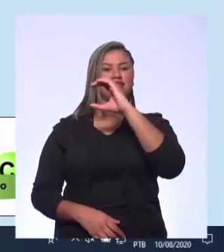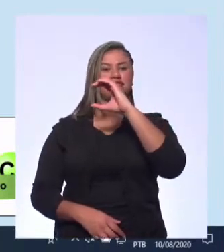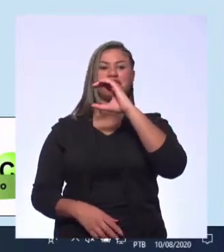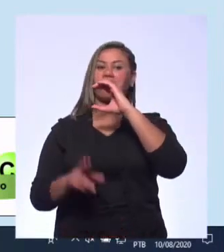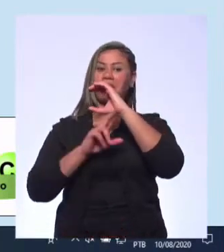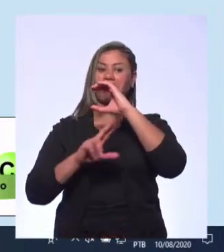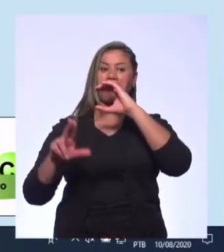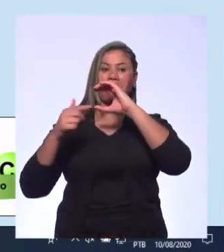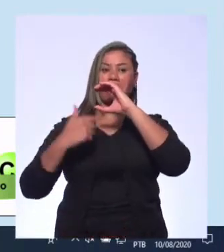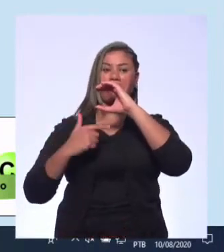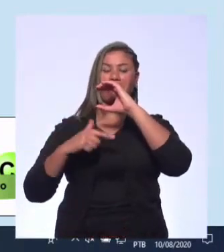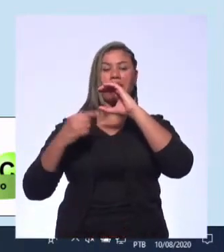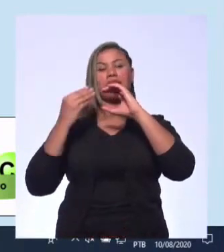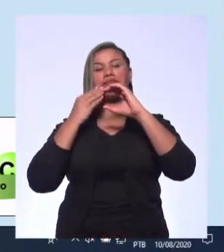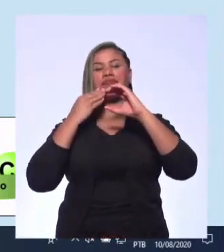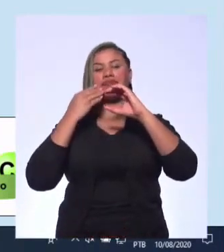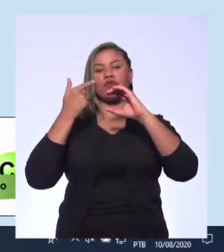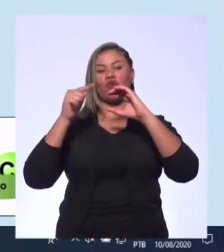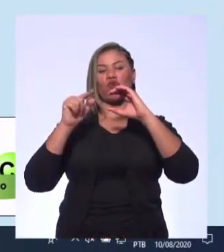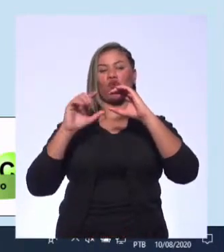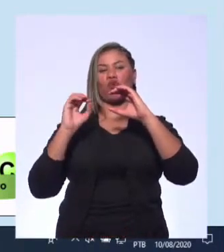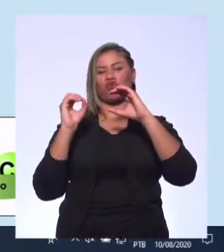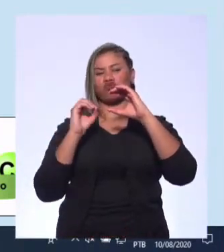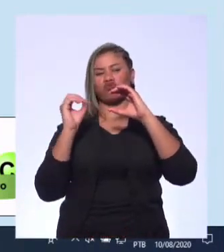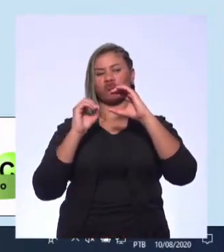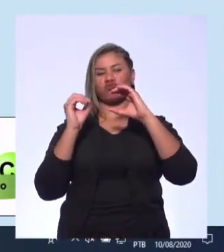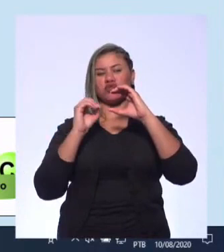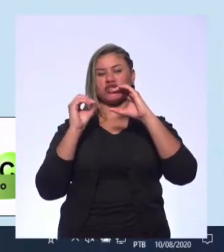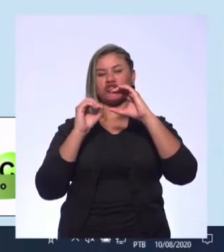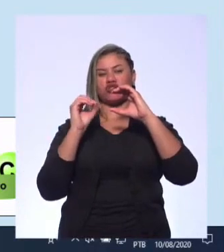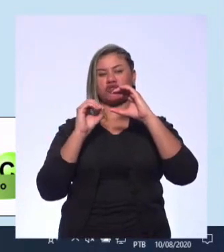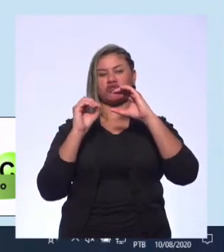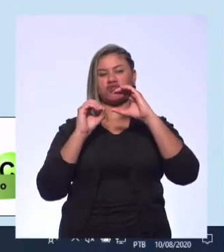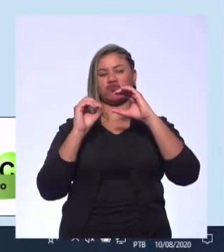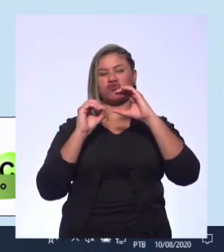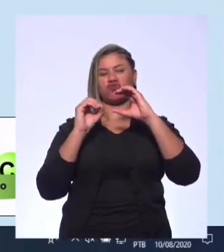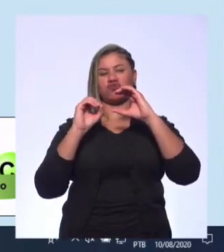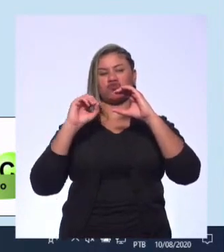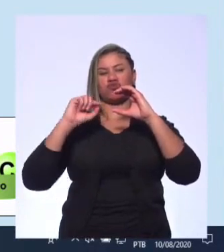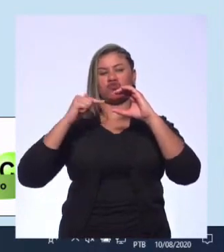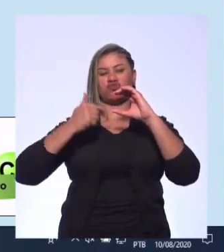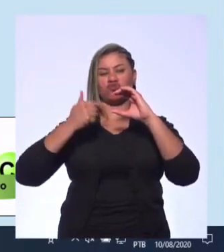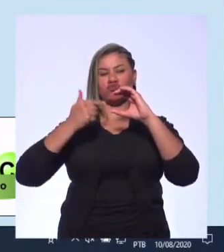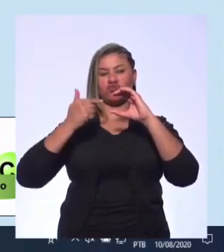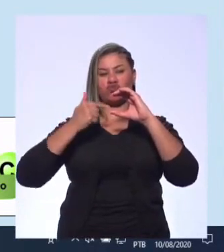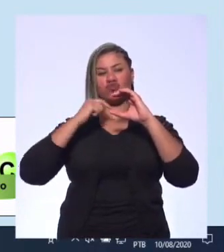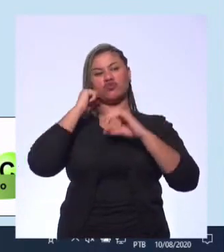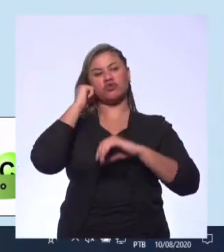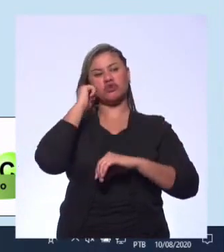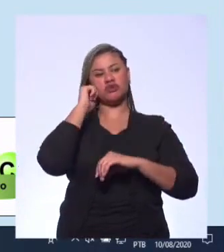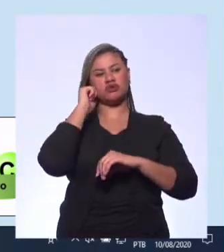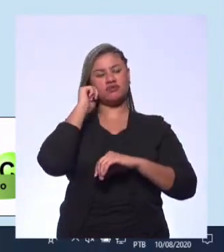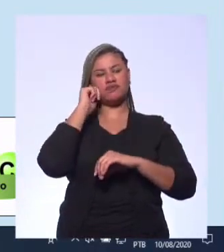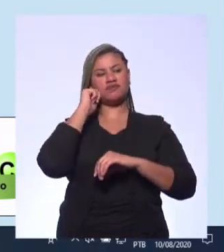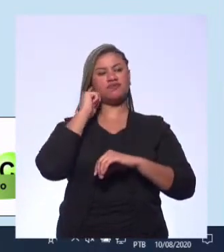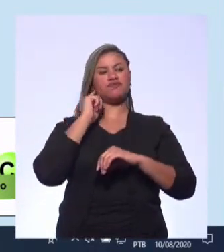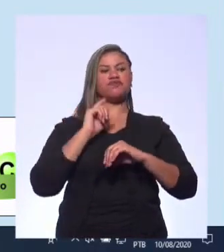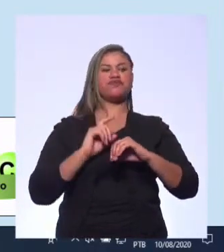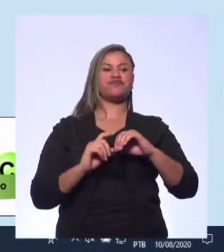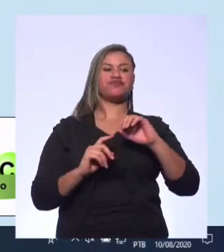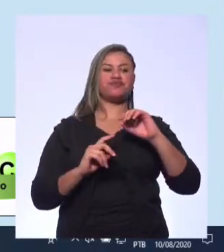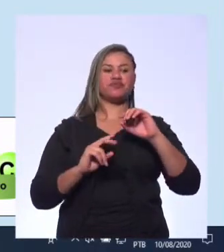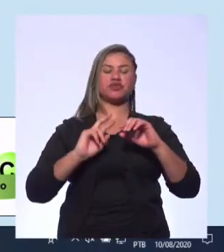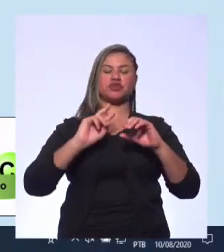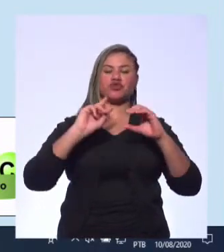Então, vamos colocar mais alguma coisa aqui. Se eu pôr um oxigênio aqui, aí eu coloco um hidrogênio,